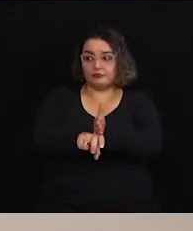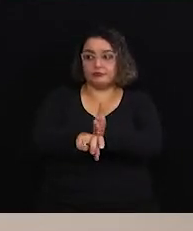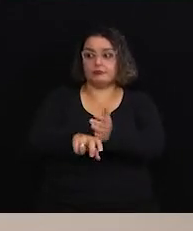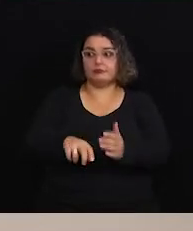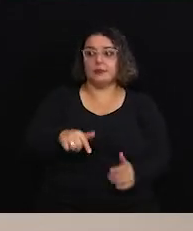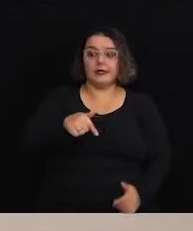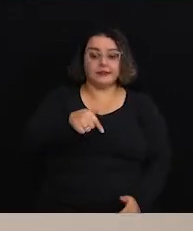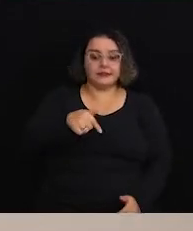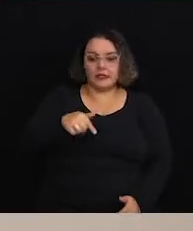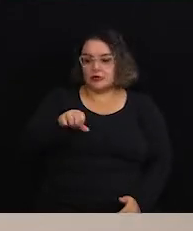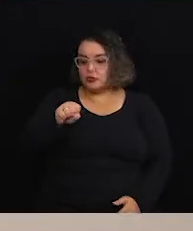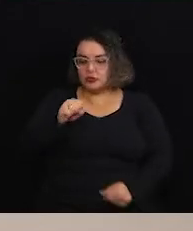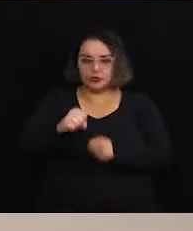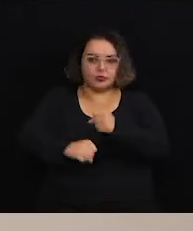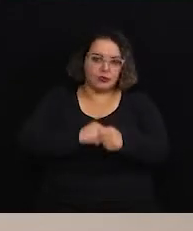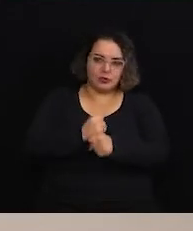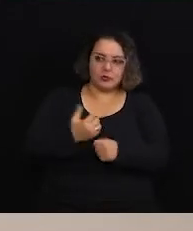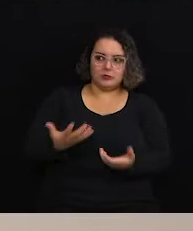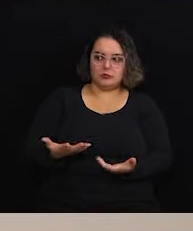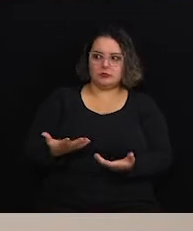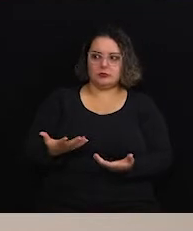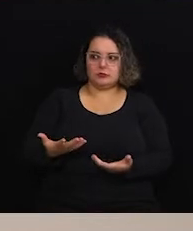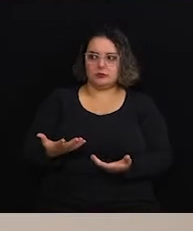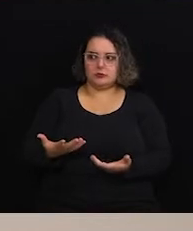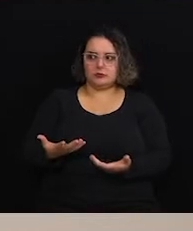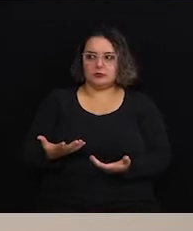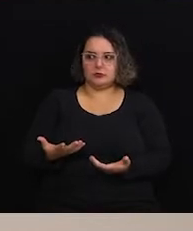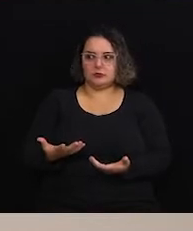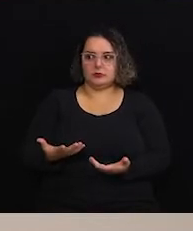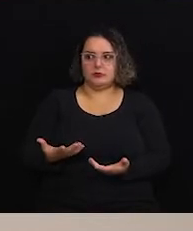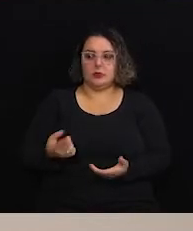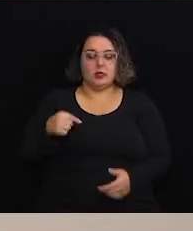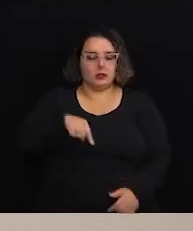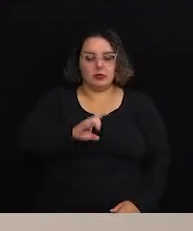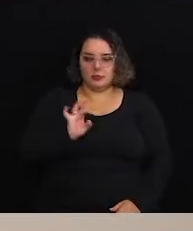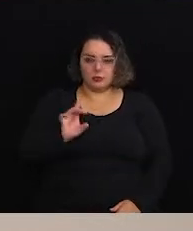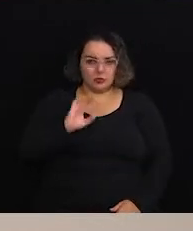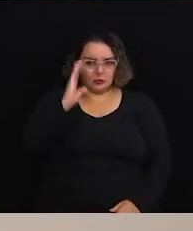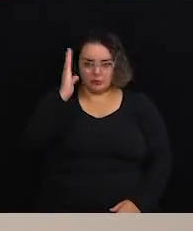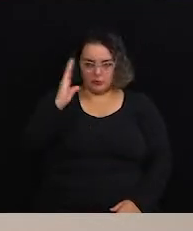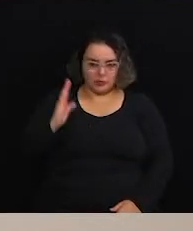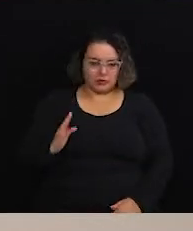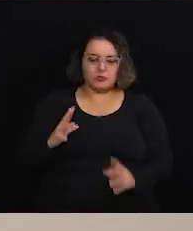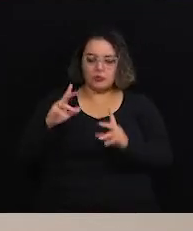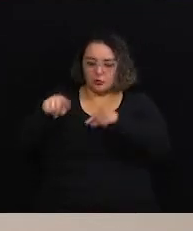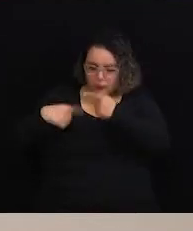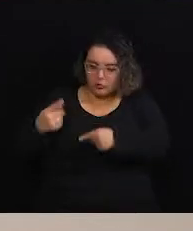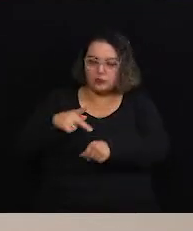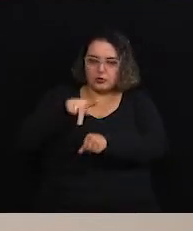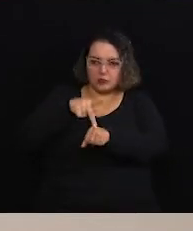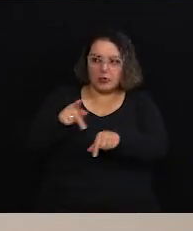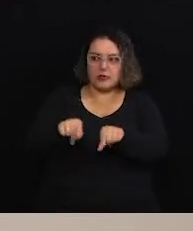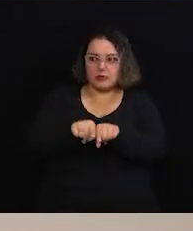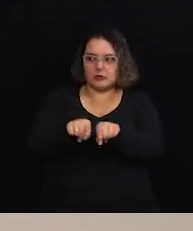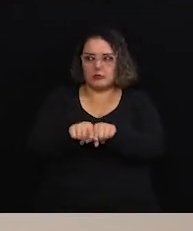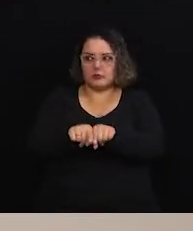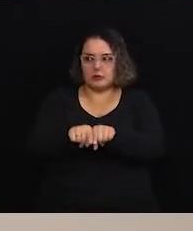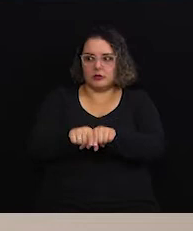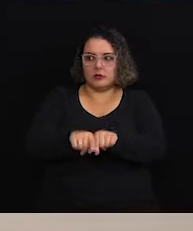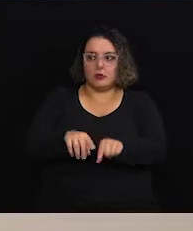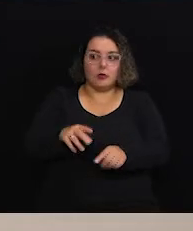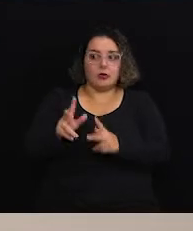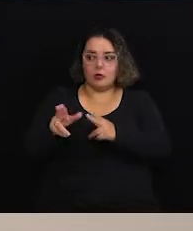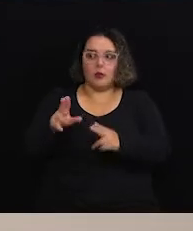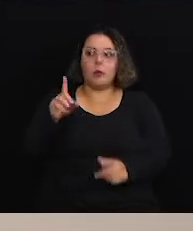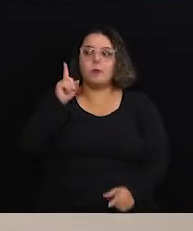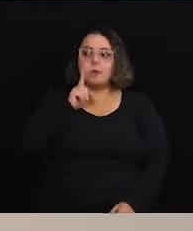vezes, 7, 8 anos, né? Então, tem muitos estudos, inclusive, não só no Brasil, mas, assim, em outros países, até, inclusive países do primeiro mundo, como os Estados Unidos,